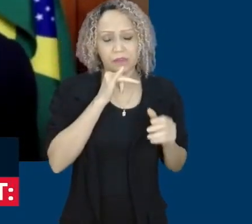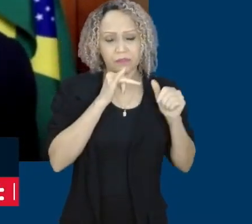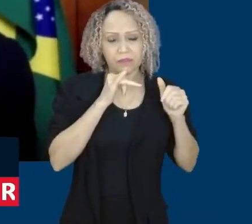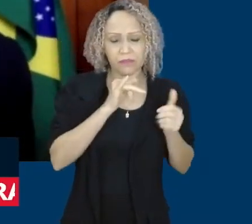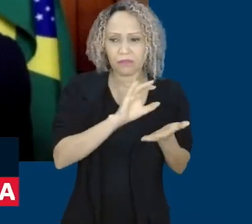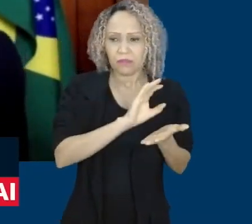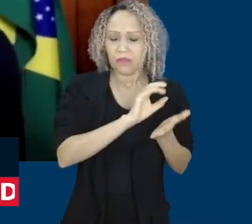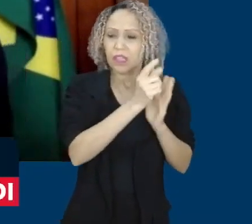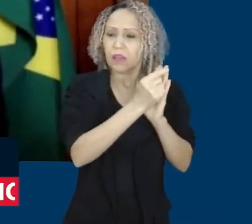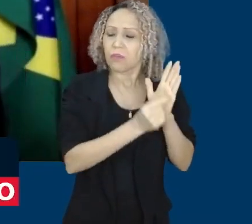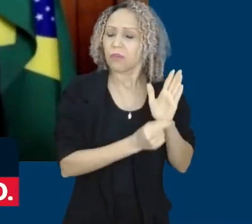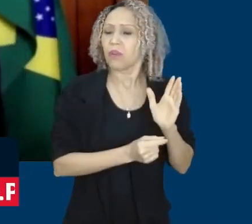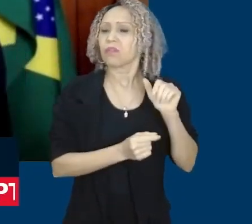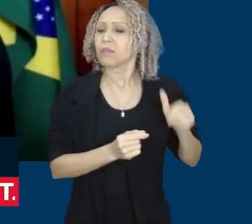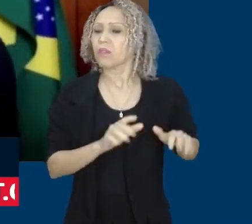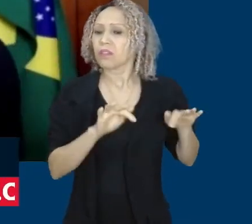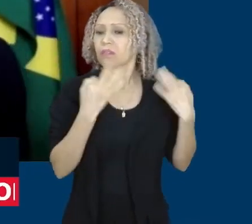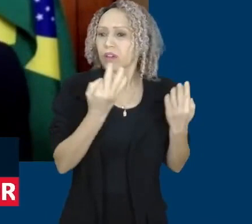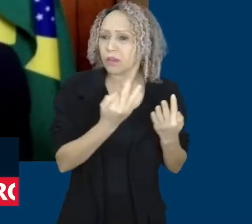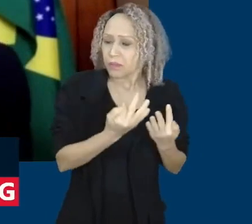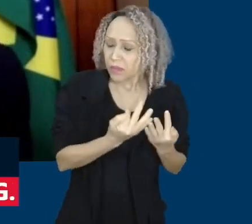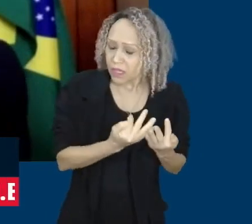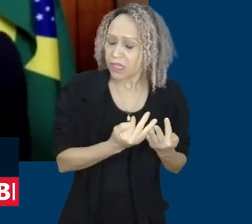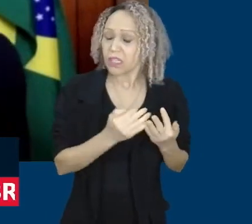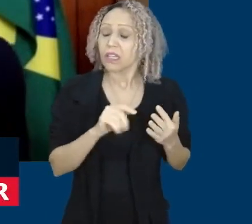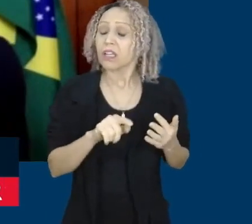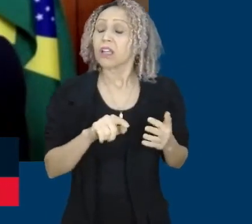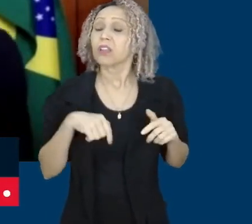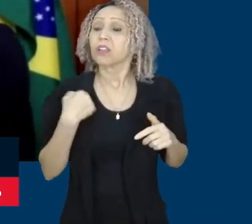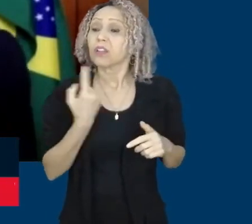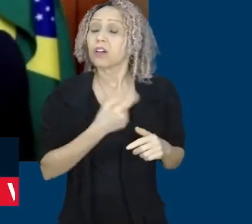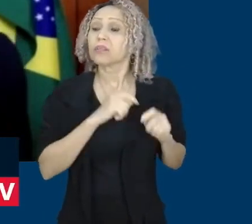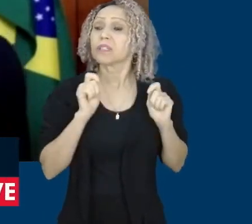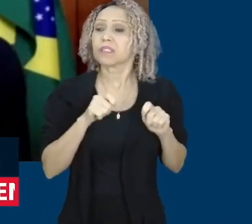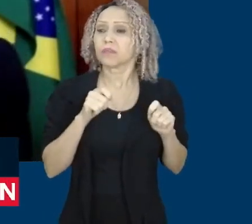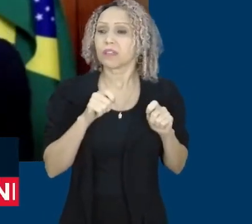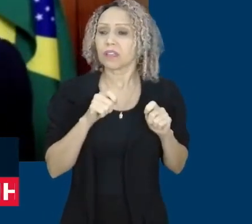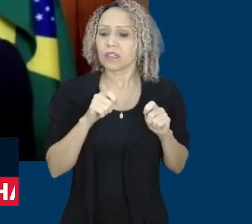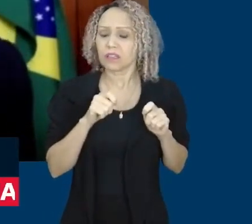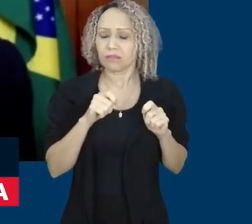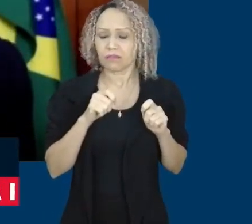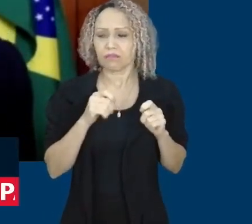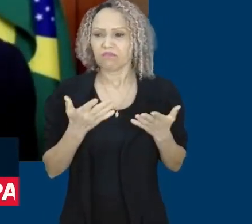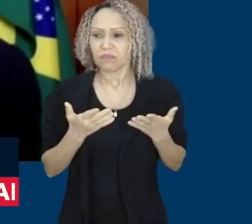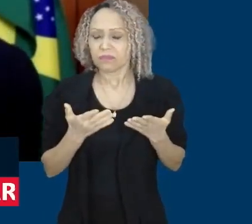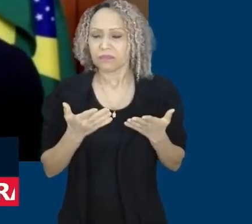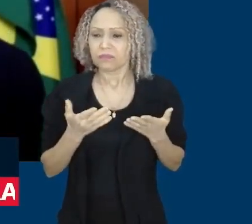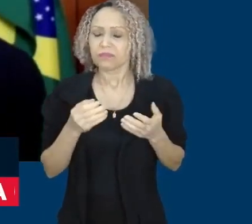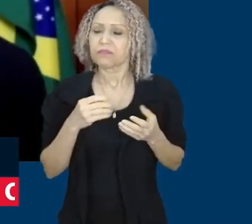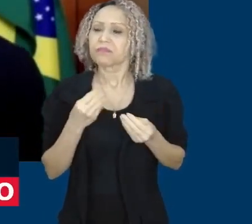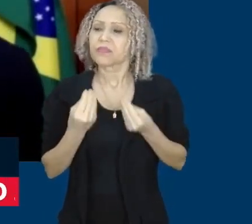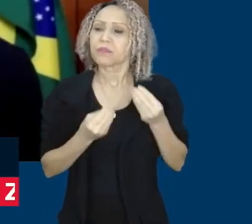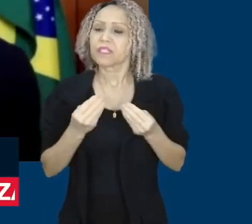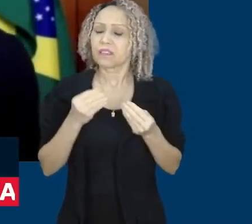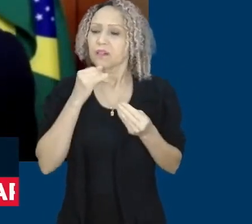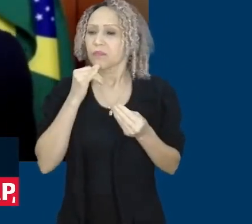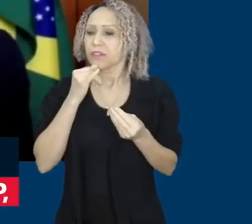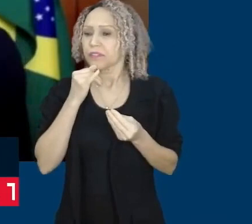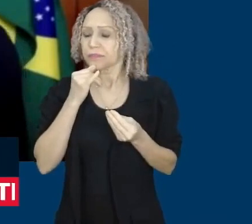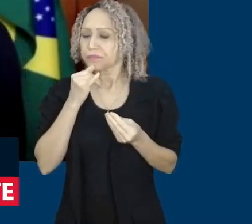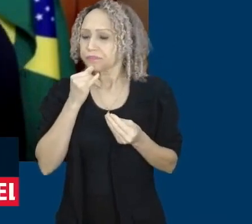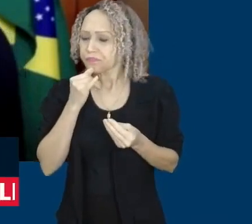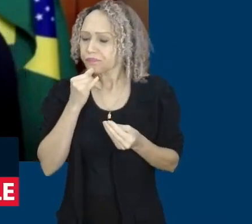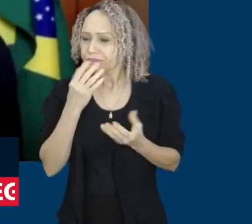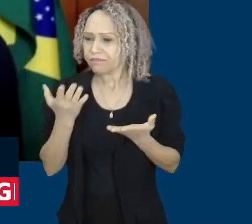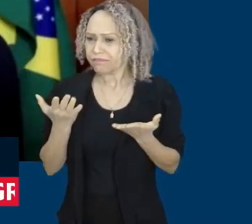extraordinárias, 6,5% apenas dessas receitas extraordinárias, para fechar o ano do governo Bolsonaro no ano de